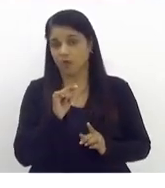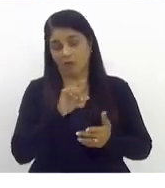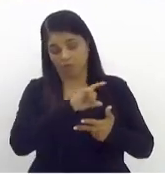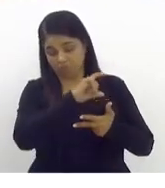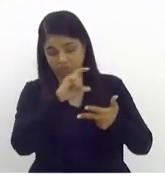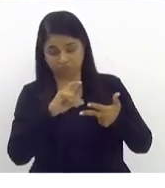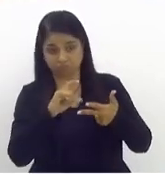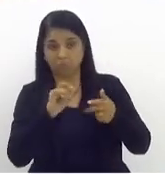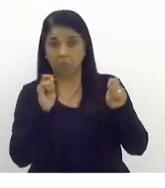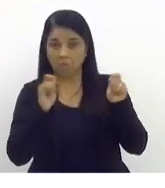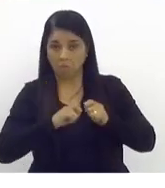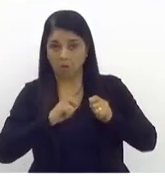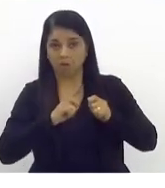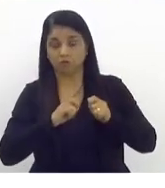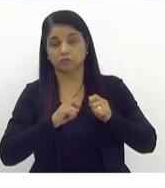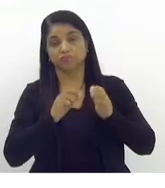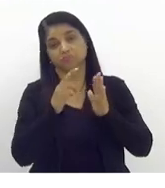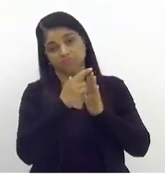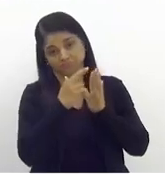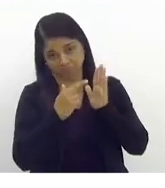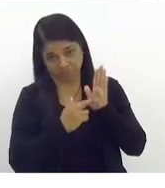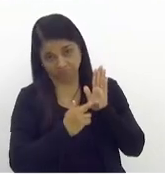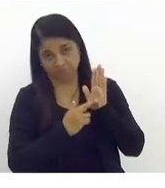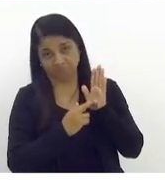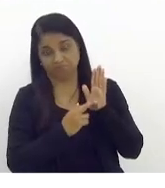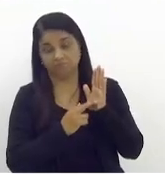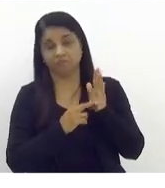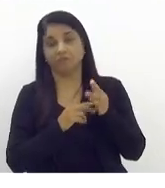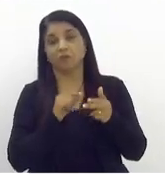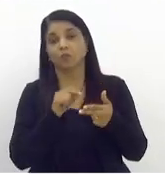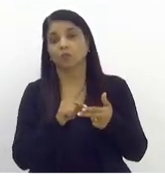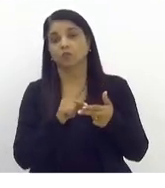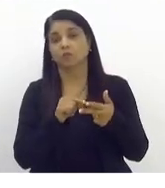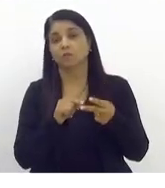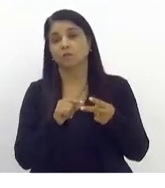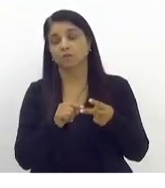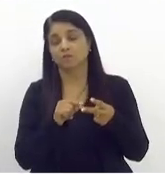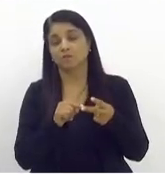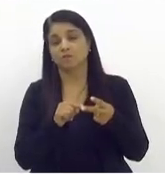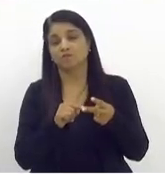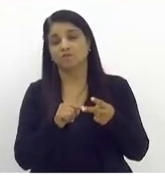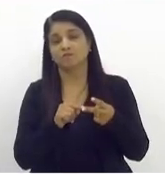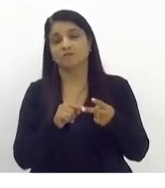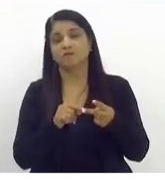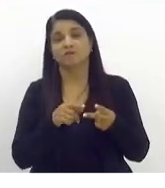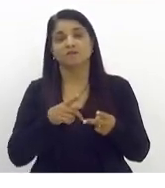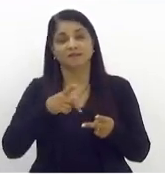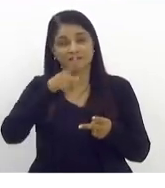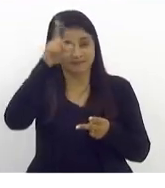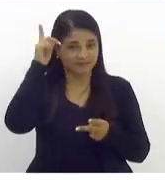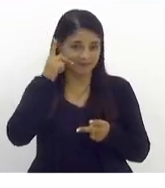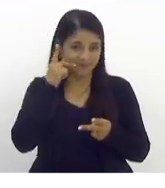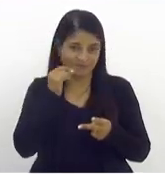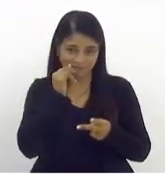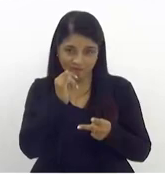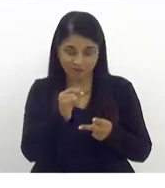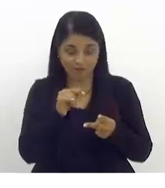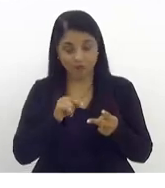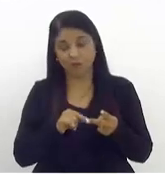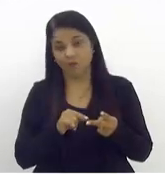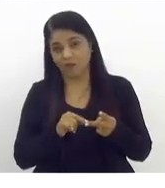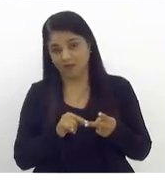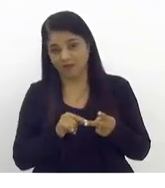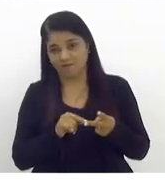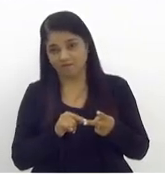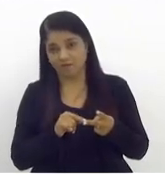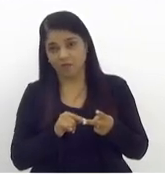qualquer momento pode regulamentar. Segundo, quando consta esse ponto, diz o Luiz Paulo sempre, que fica com a ideia que enquanto